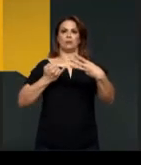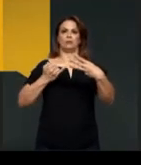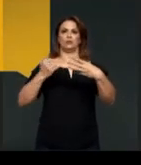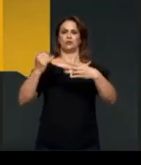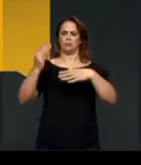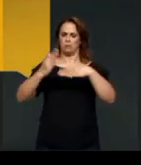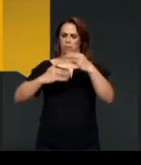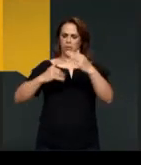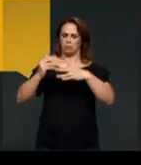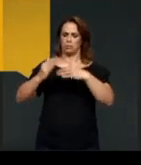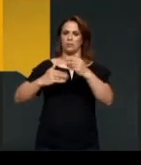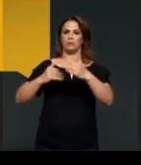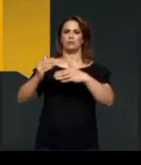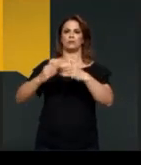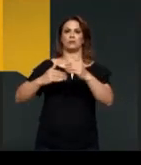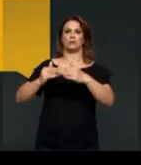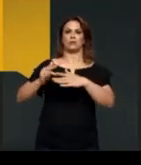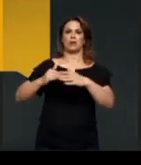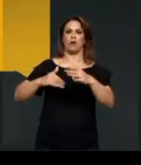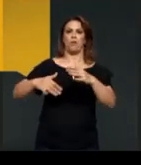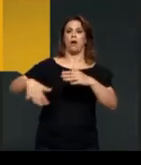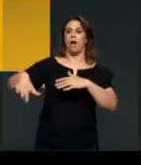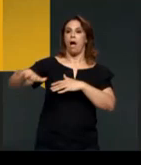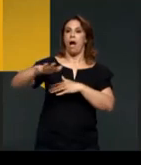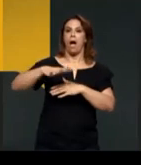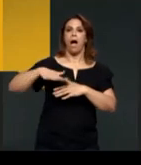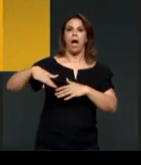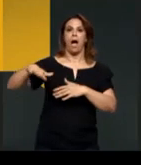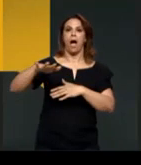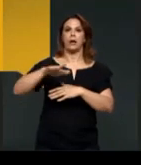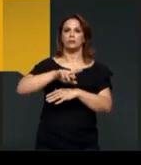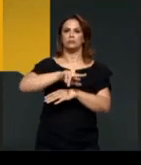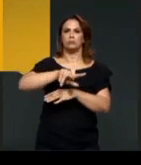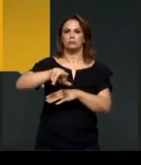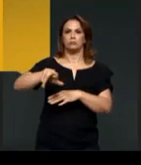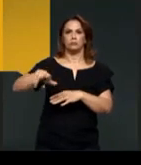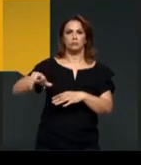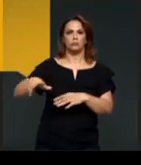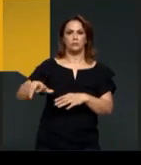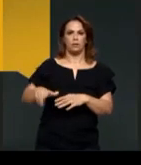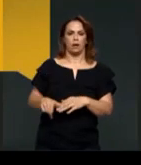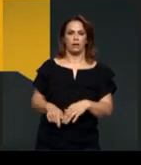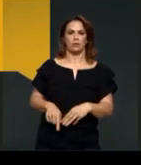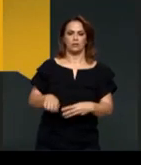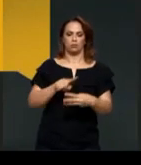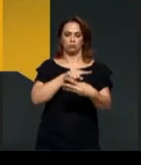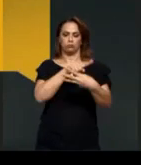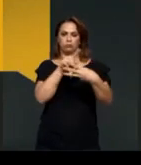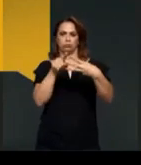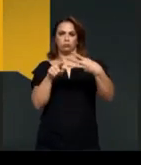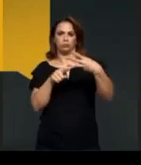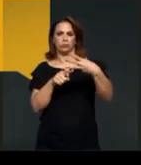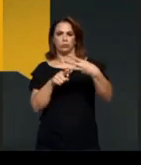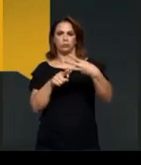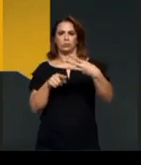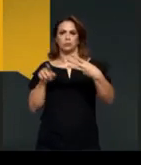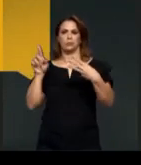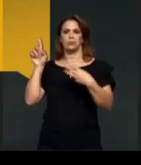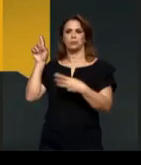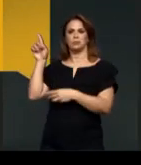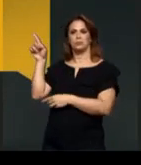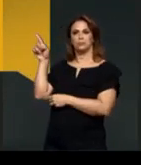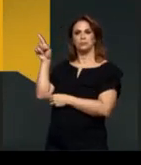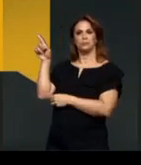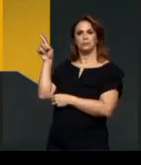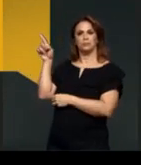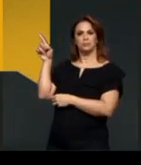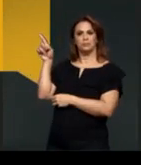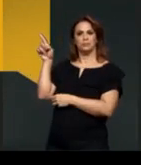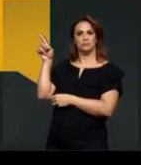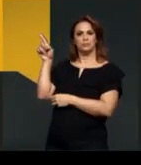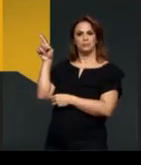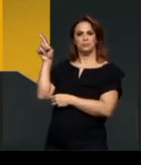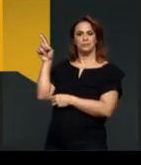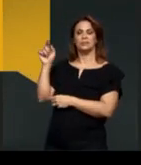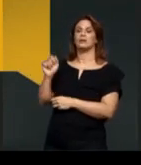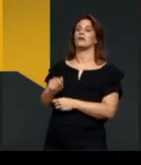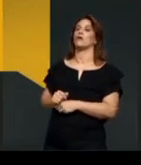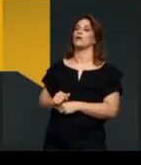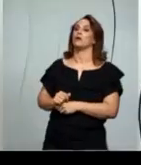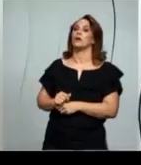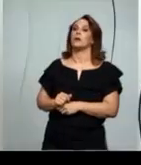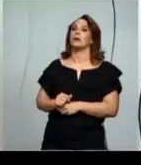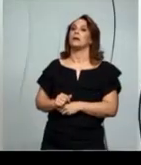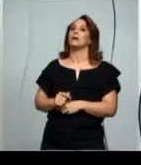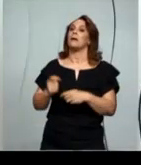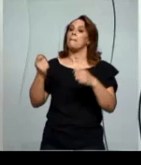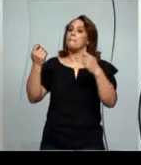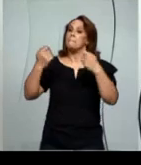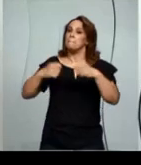em todos os campos. Depois você veja quais são essas habilidades. They will be required, serão demandadas. Está